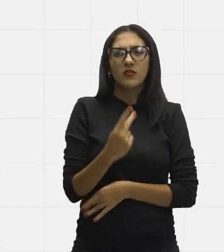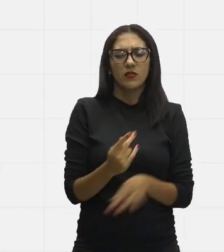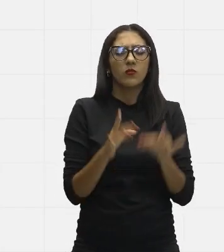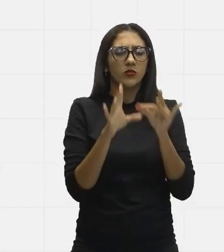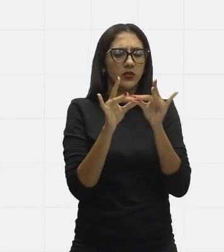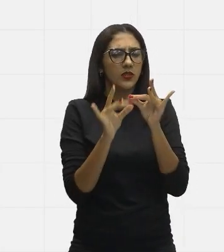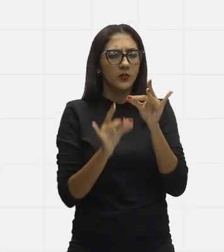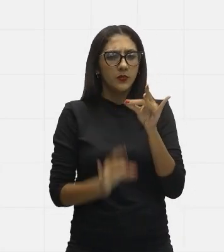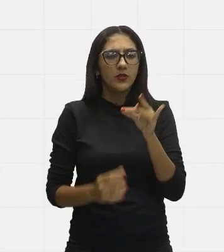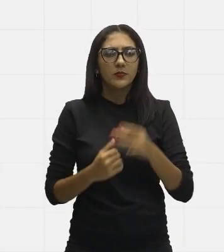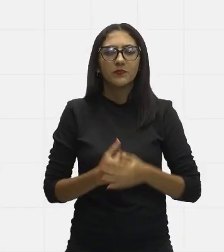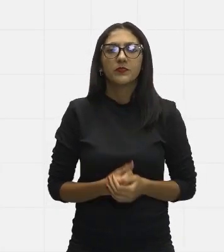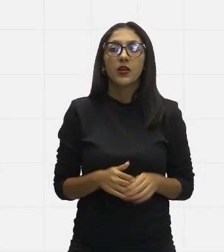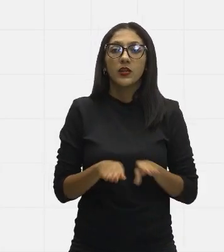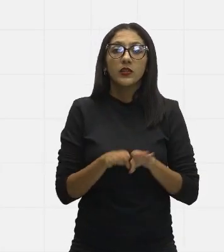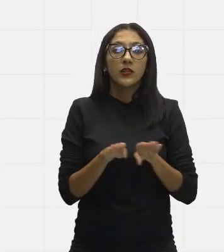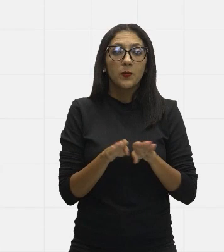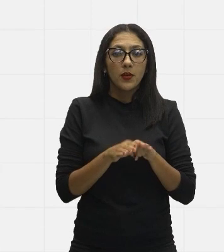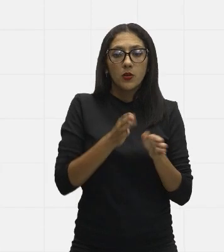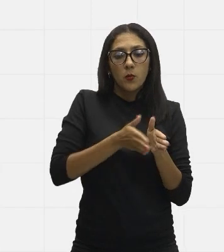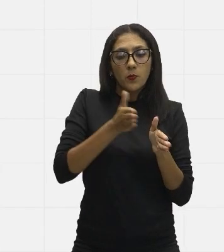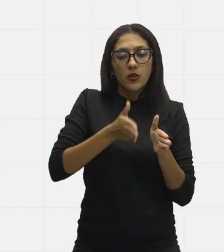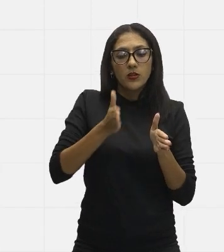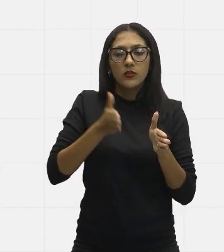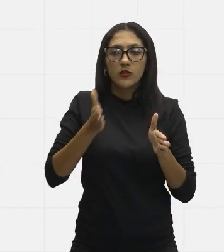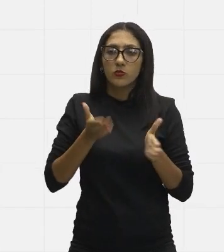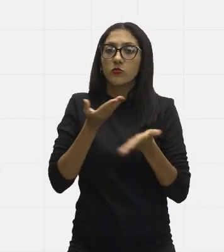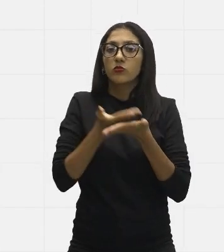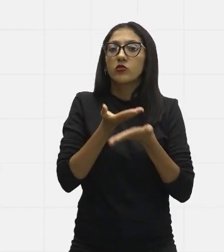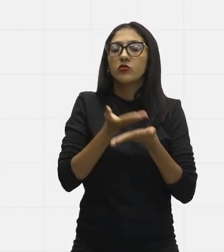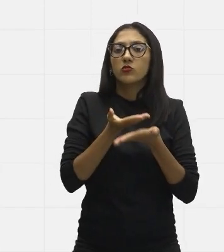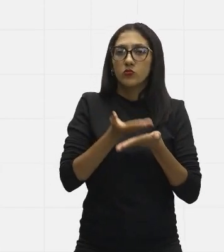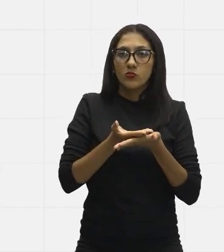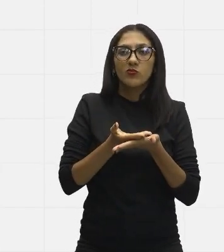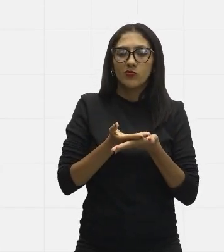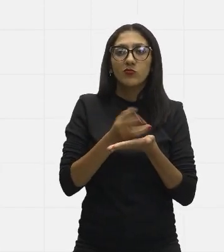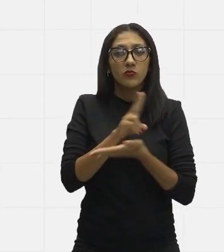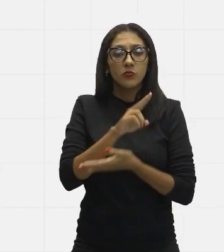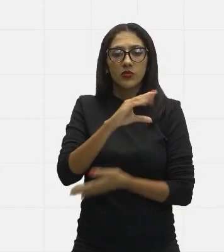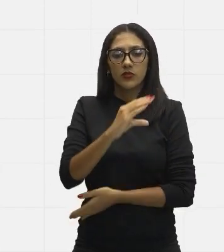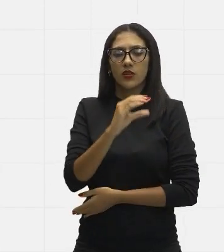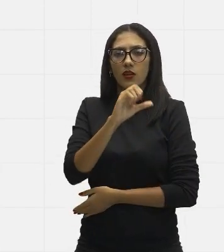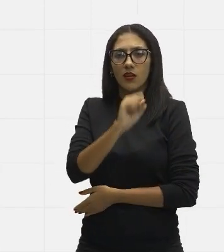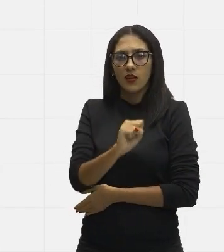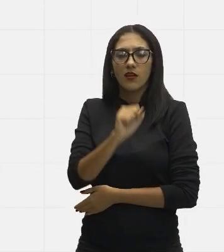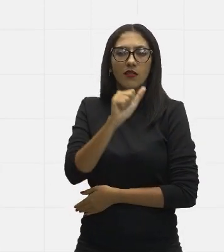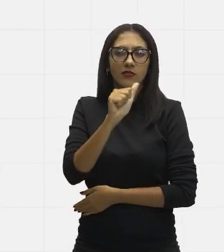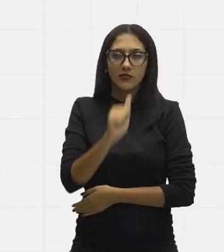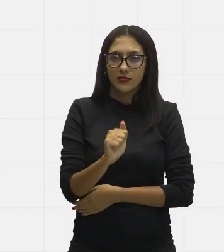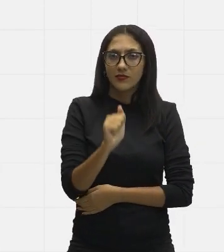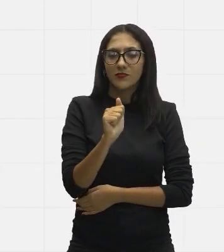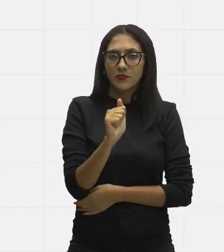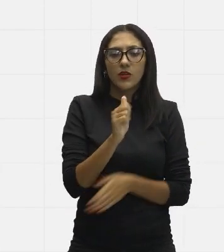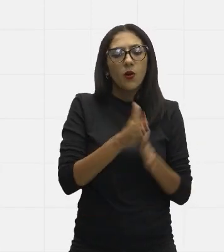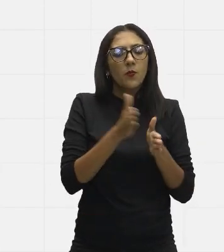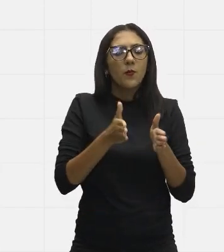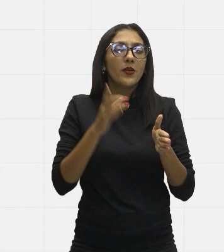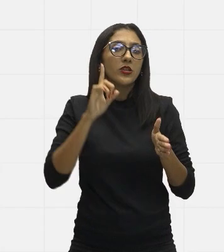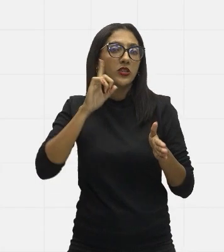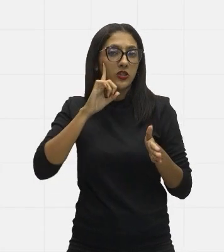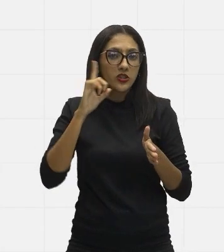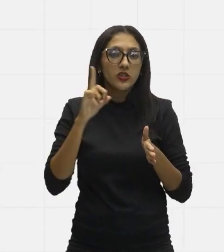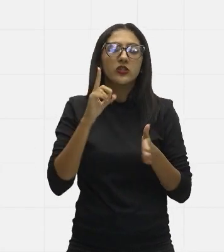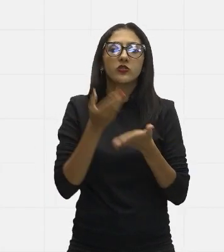PDP. Temos o cronograma de sequência de aula, que nós costumamos chamar de CSA. Nós